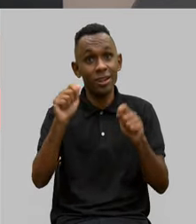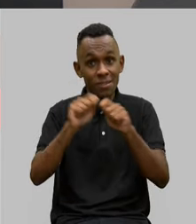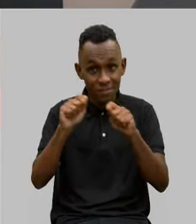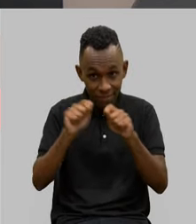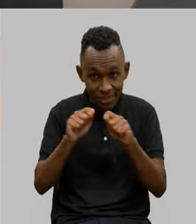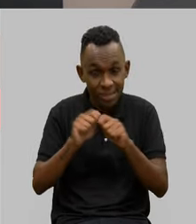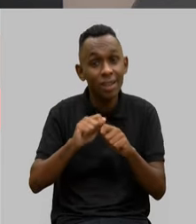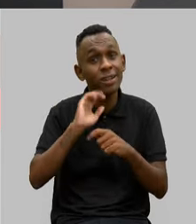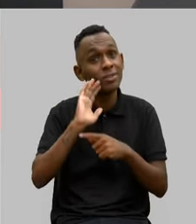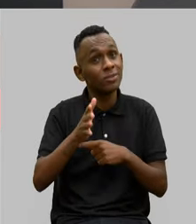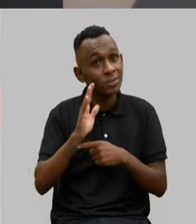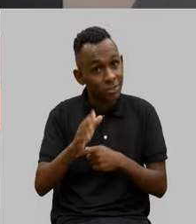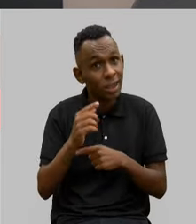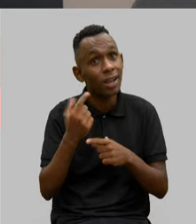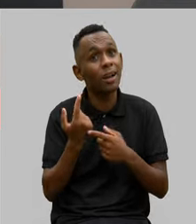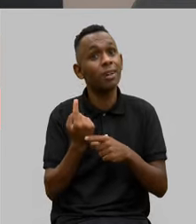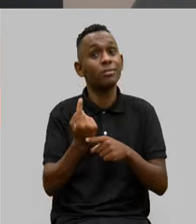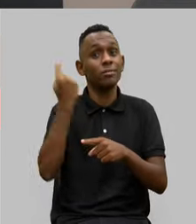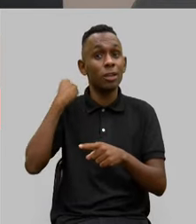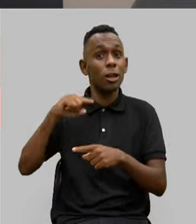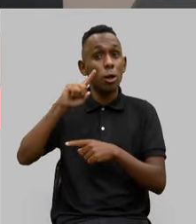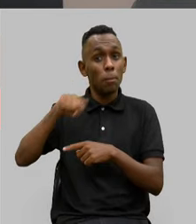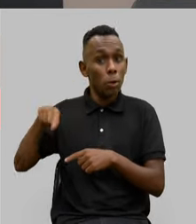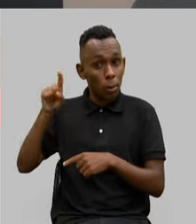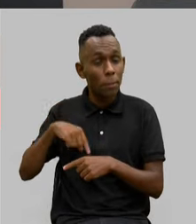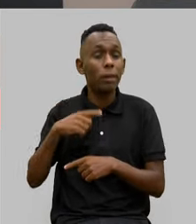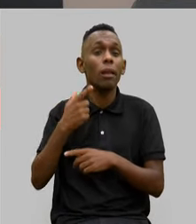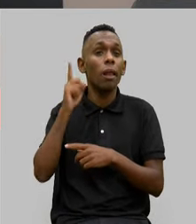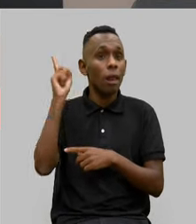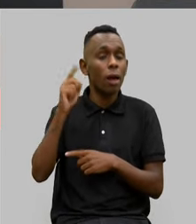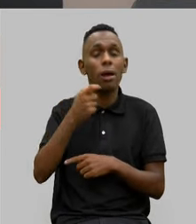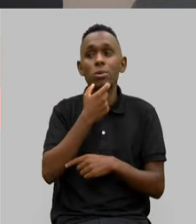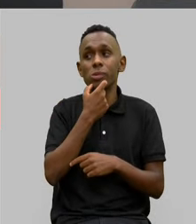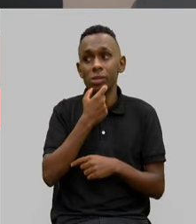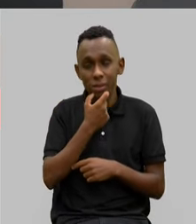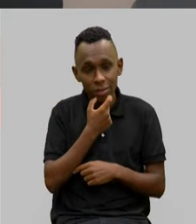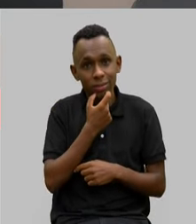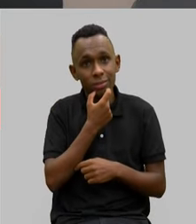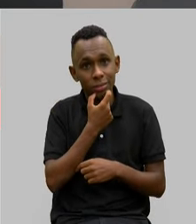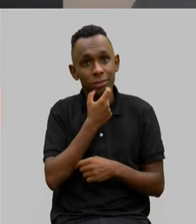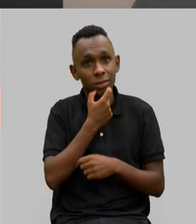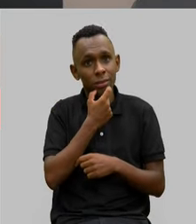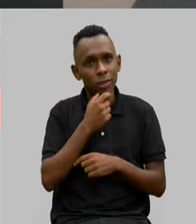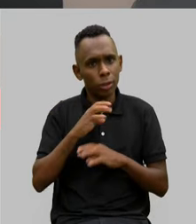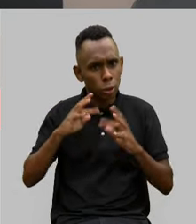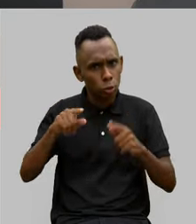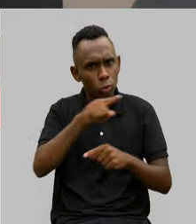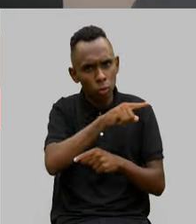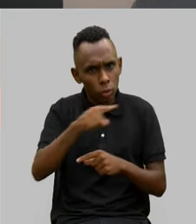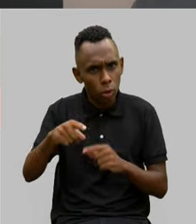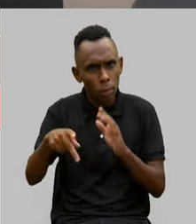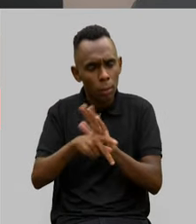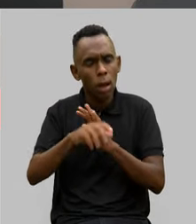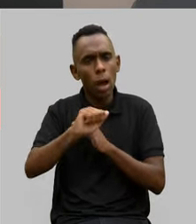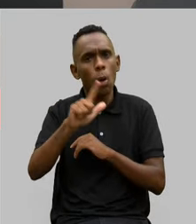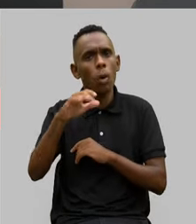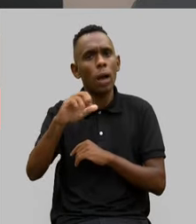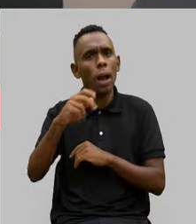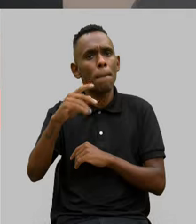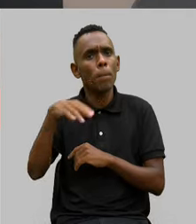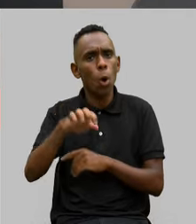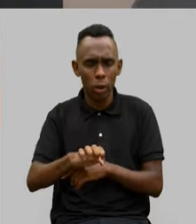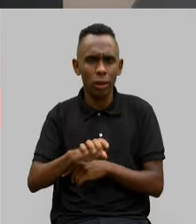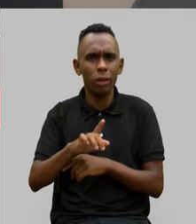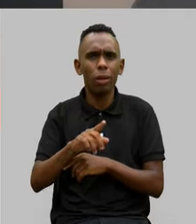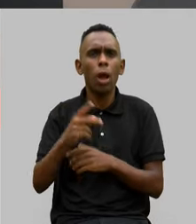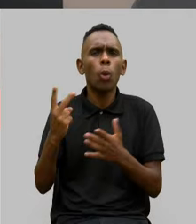isso já fizeram proibiram o álcool lá nos Estados Unidos todo mundo aqui já ouviu falar de alcapone e o que que